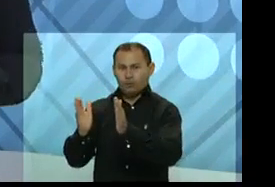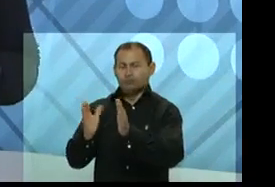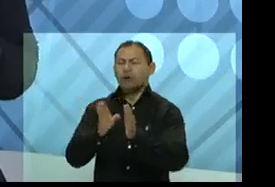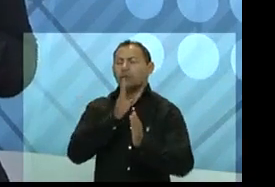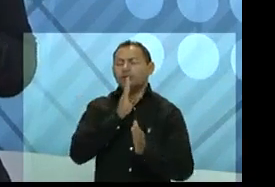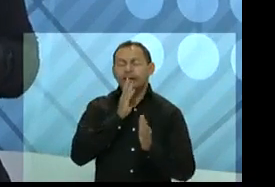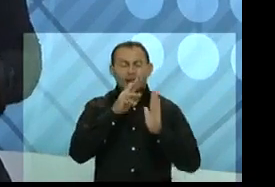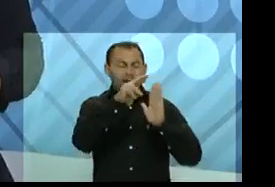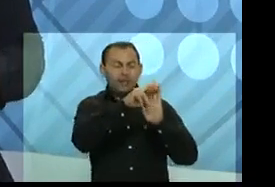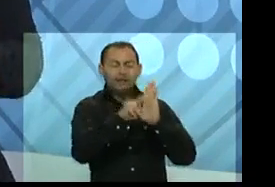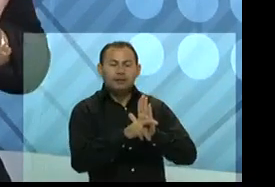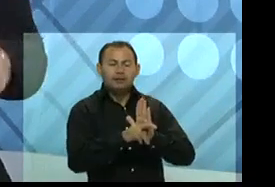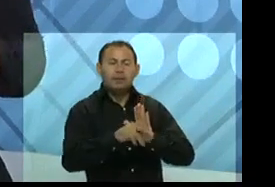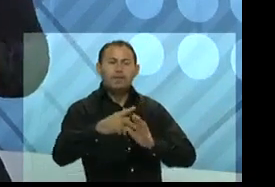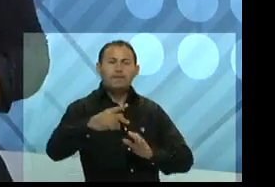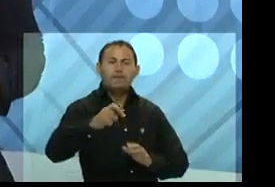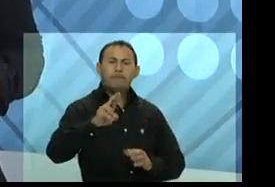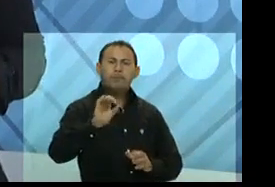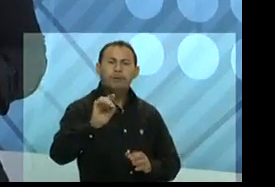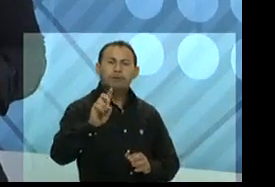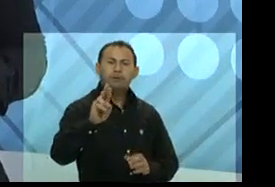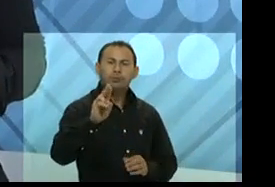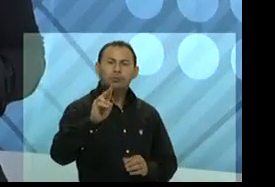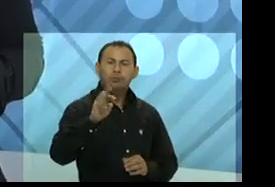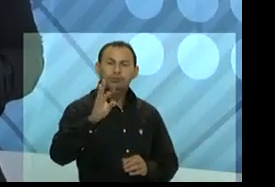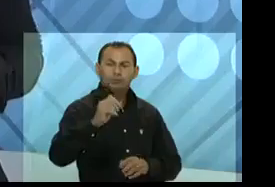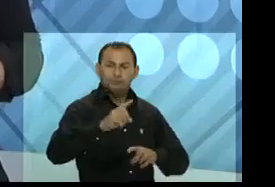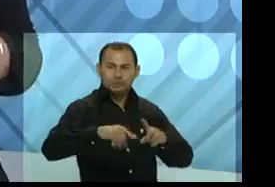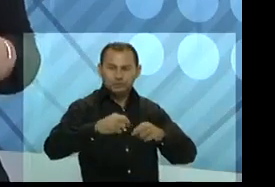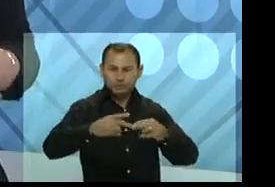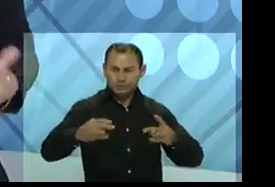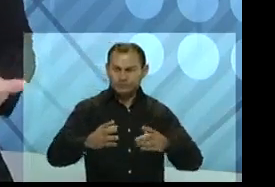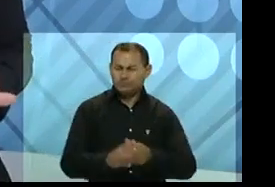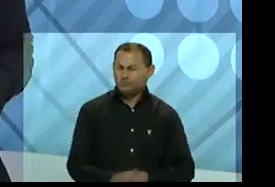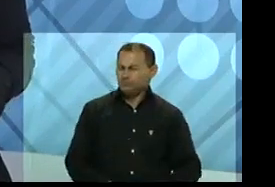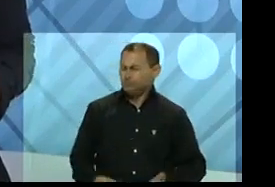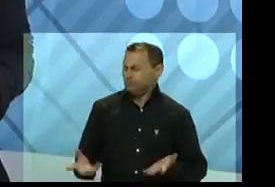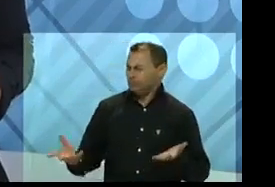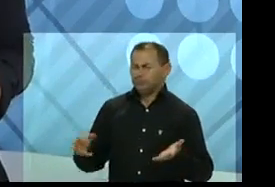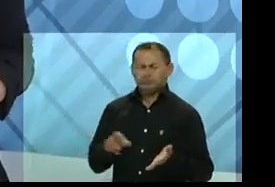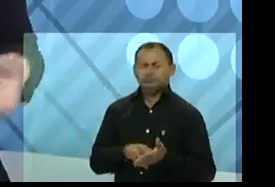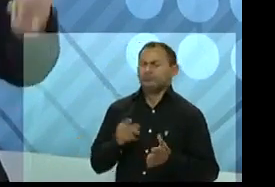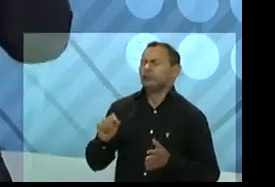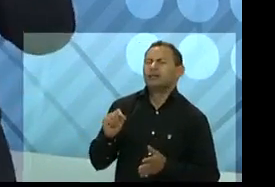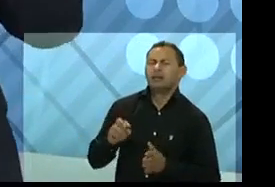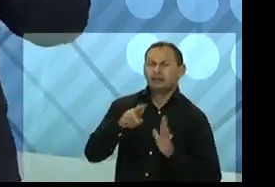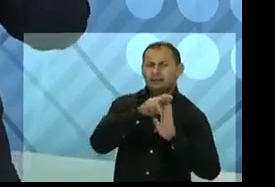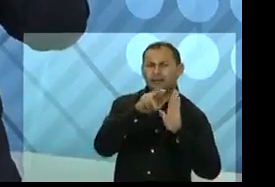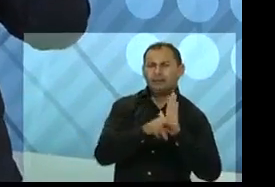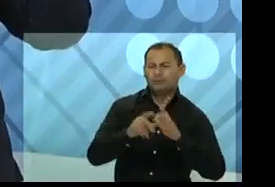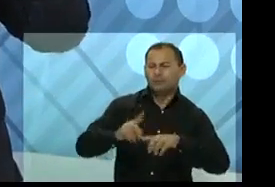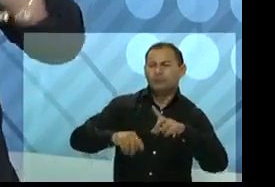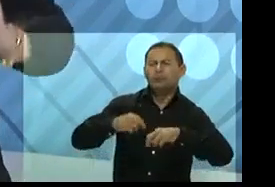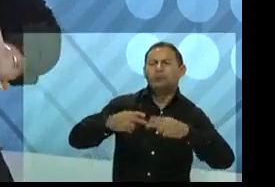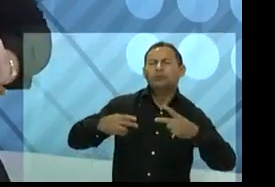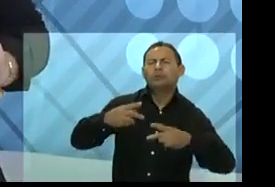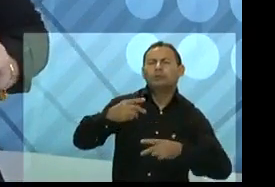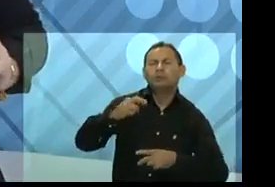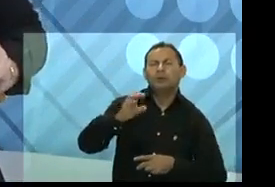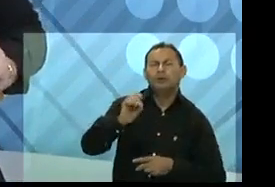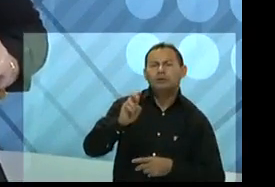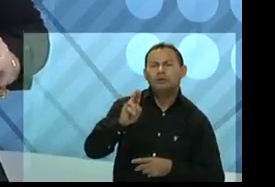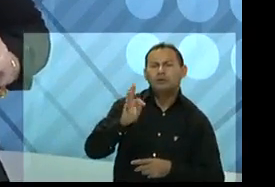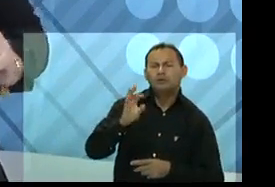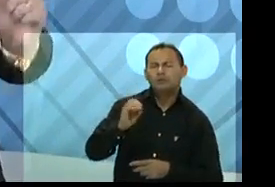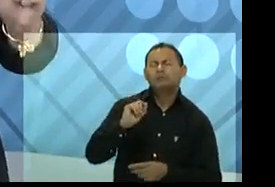do produto, antes da gente resolver essa situação. O que é a regra do produto? Se eu estou falando de produto, olha lá, eu quero que